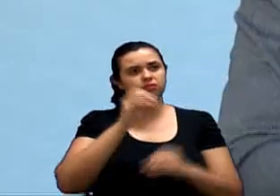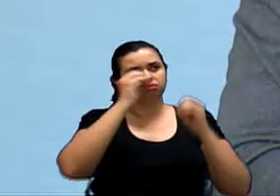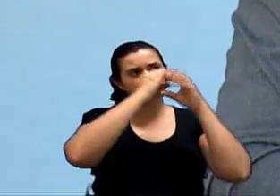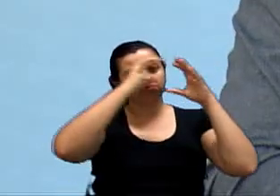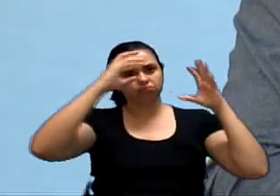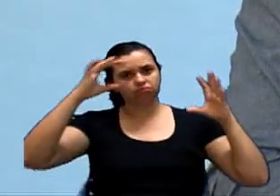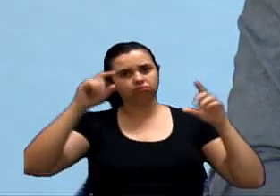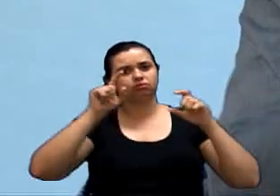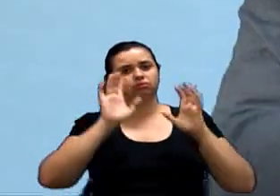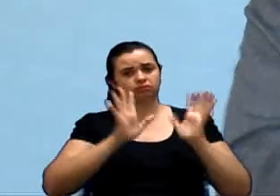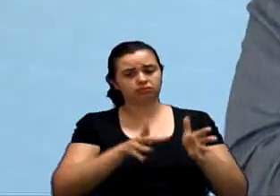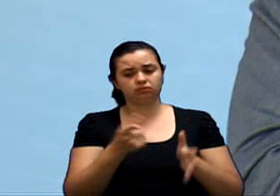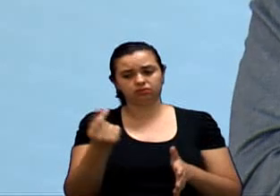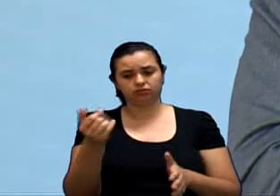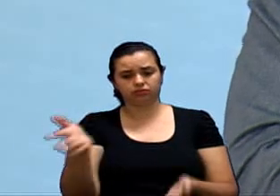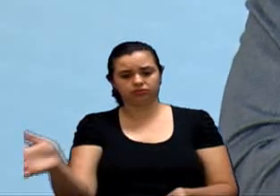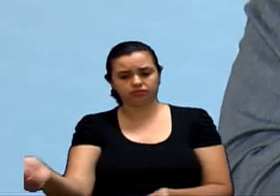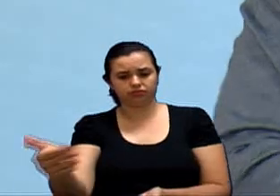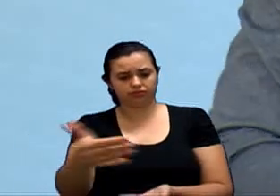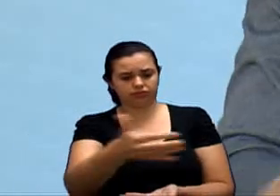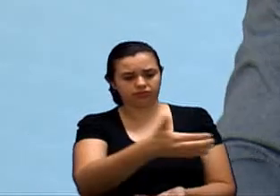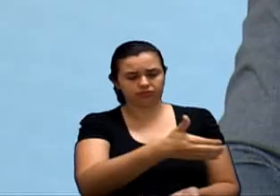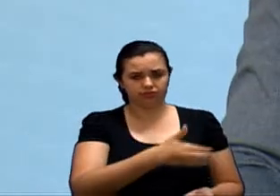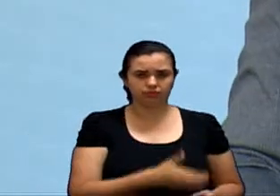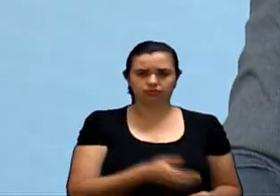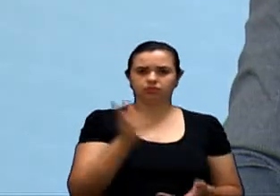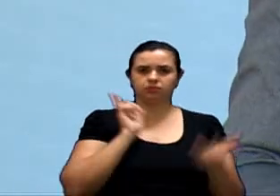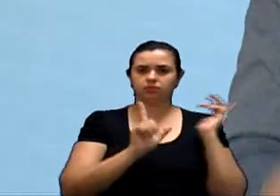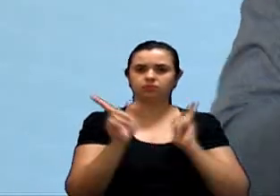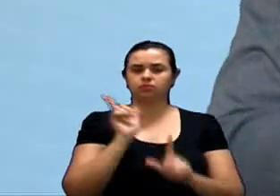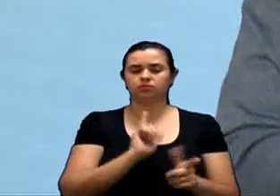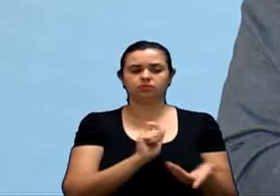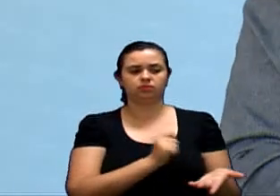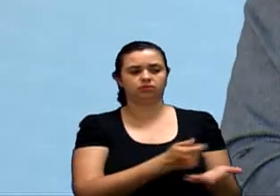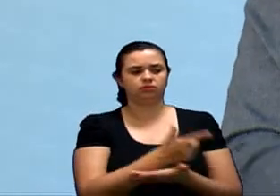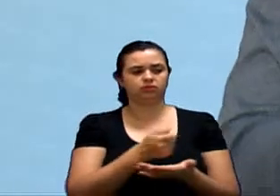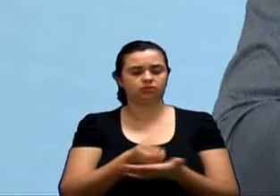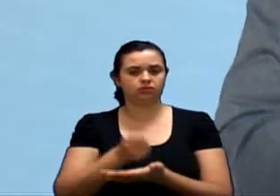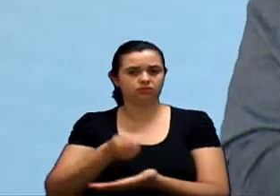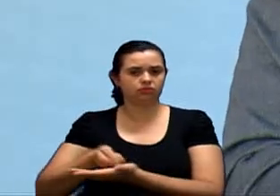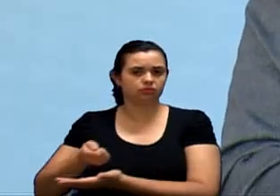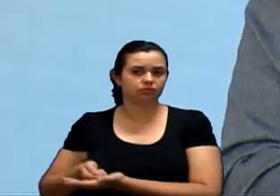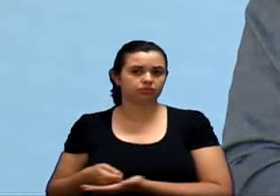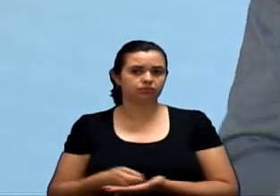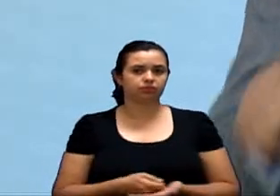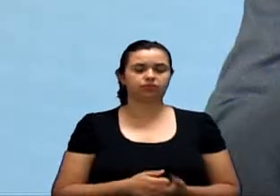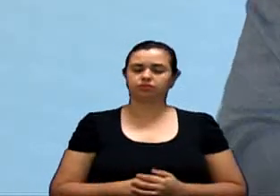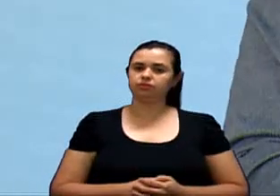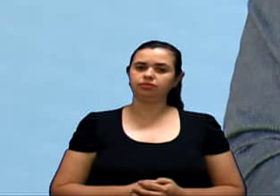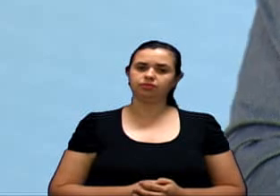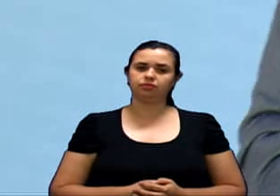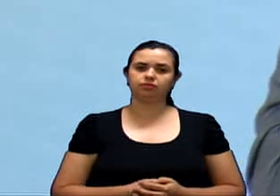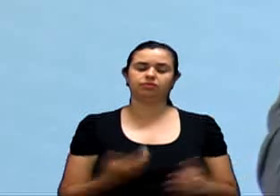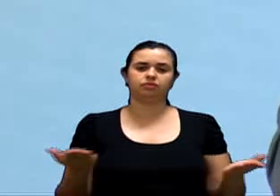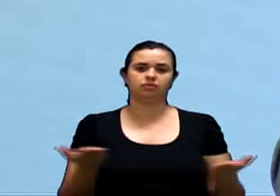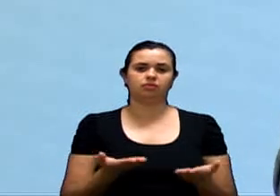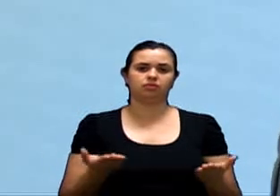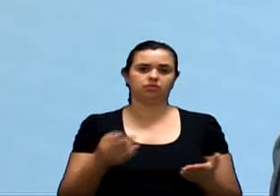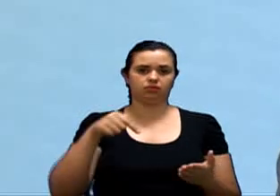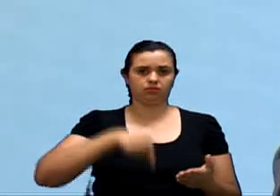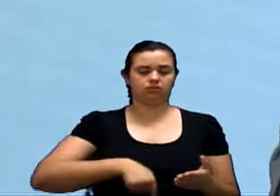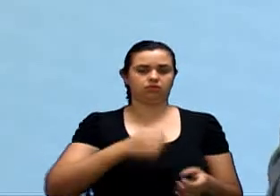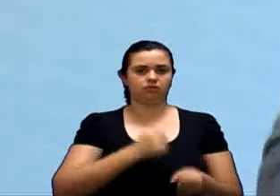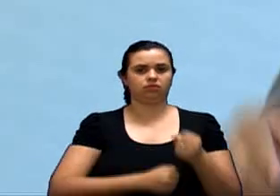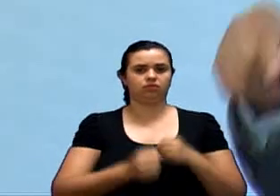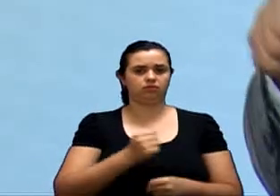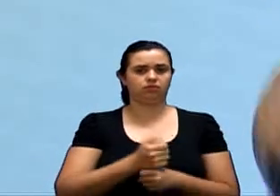captando recursos para isso. E nós estivemos intermediando toda essa conversa. Então, nós precisamos agora, esse ano, presidente